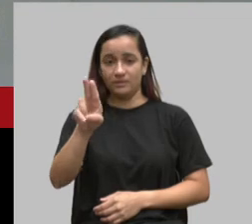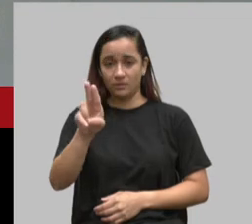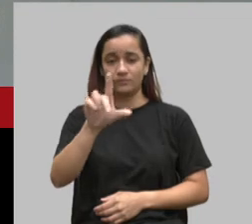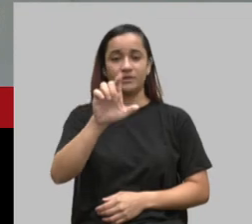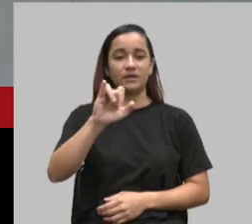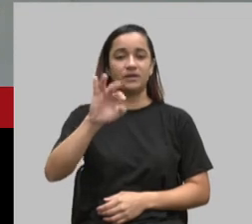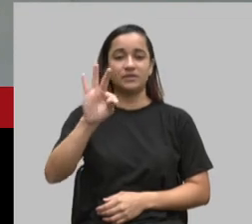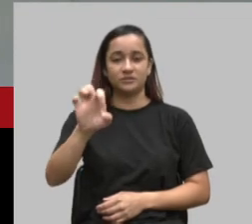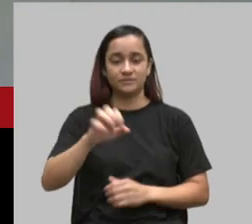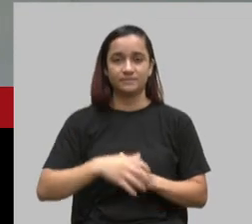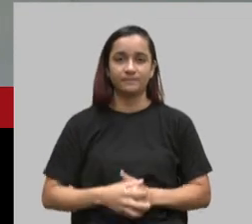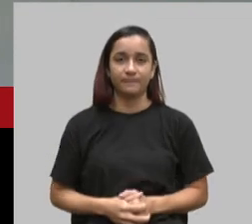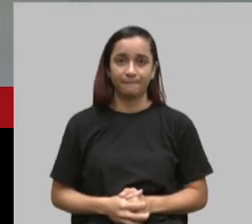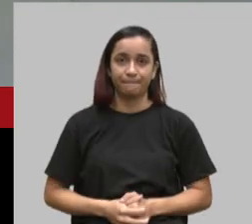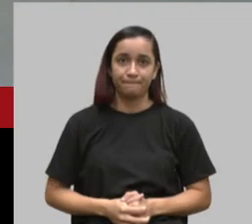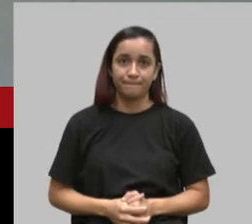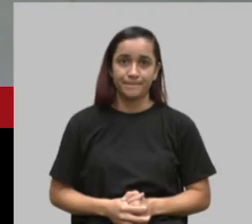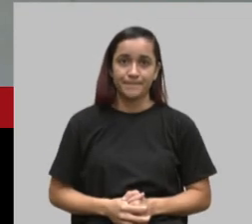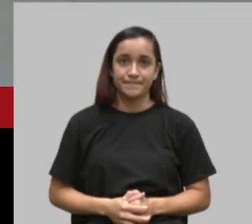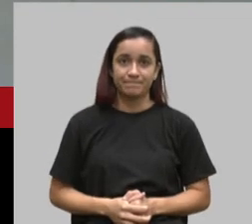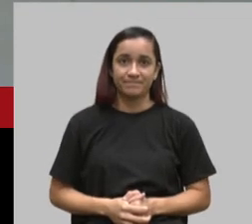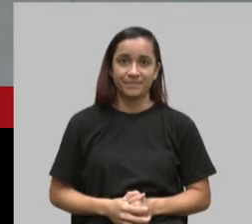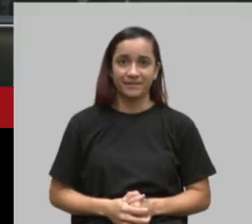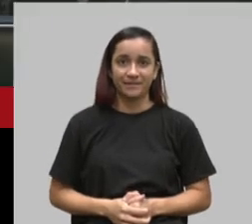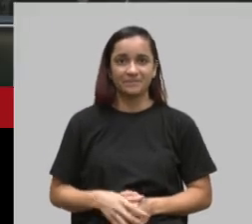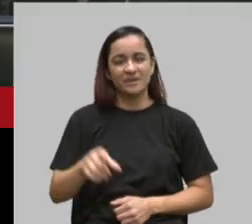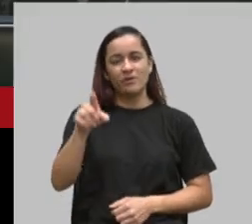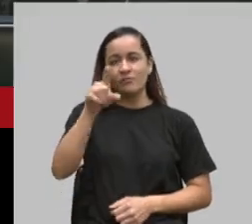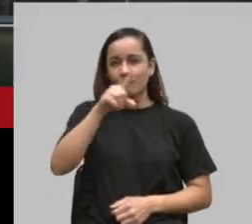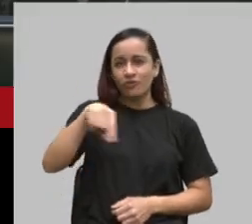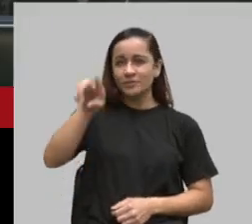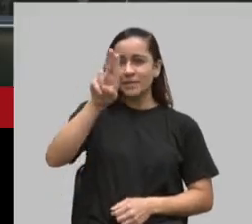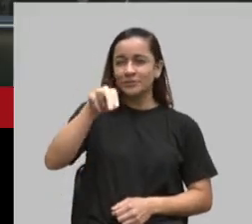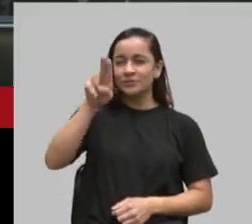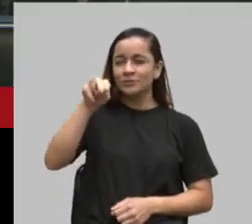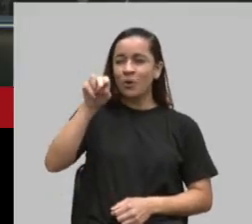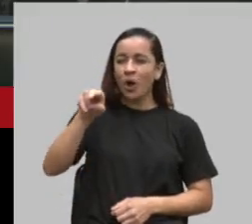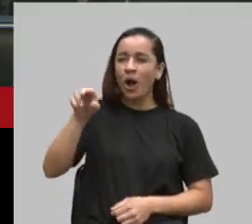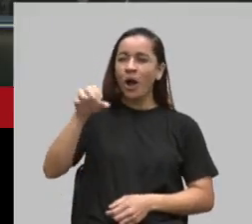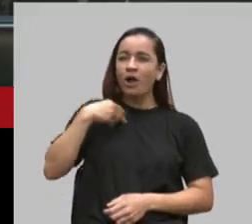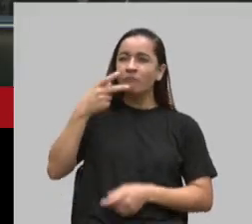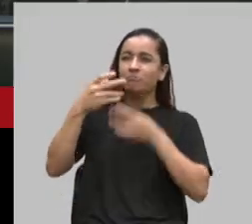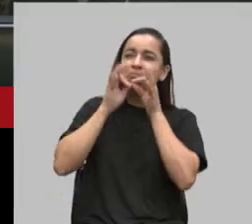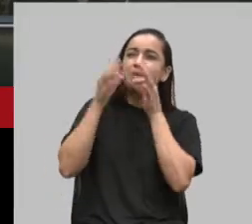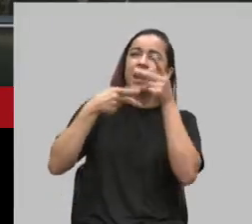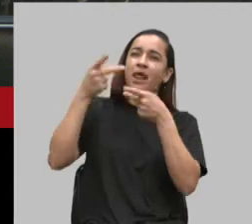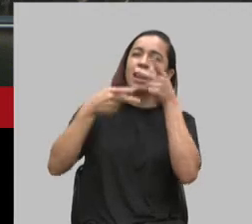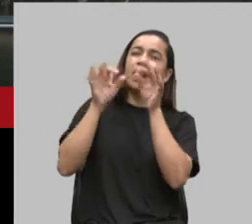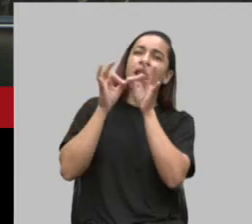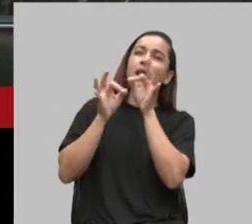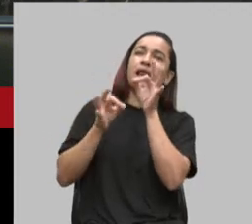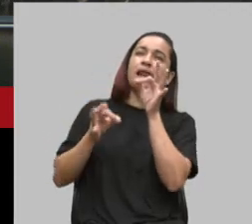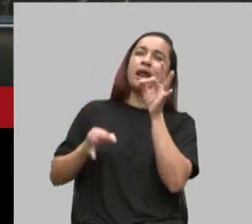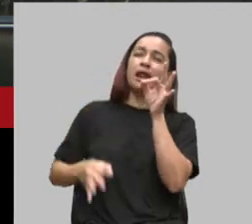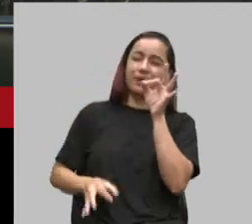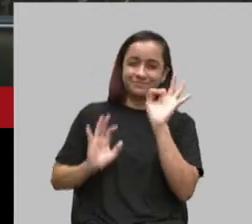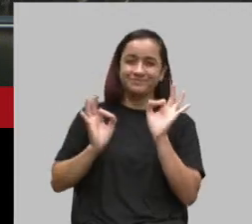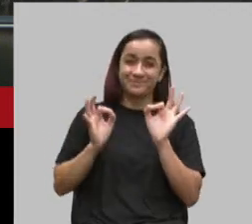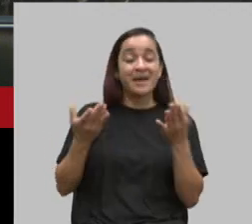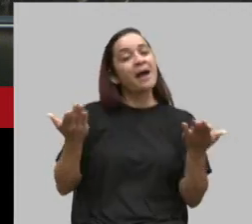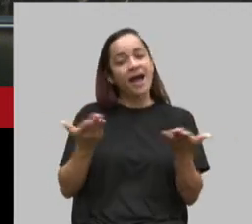Leite vocês nunca escutaram vocês nunca me escutaram tanto até mas agora eu eu estou